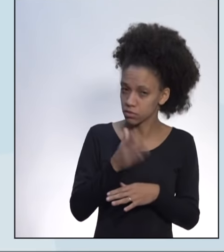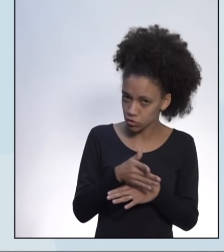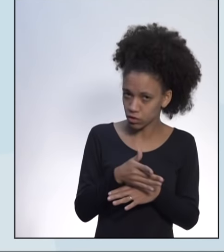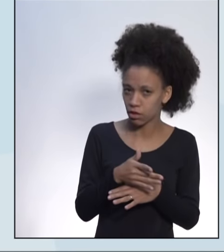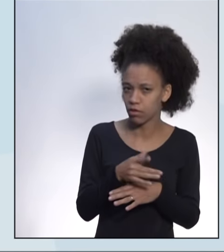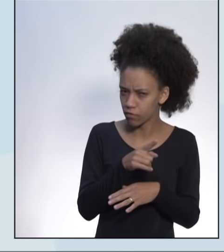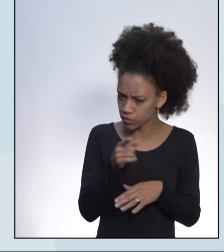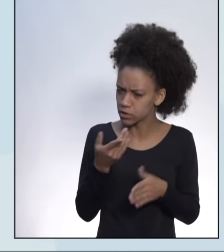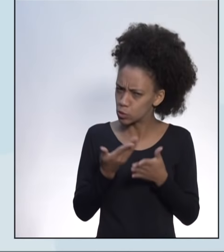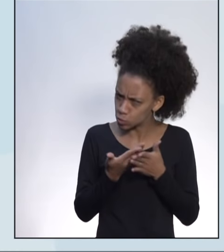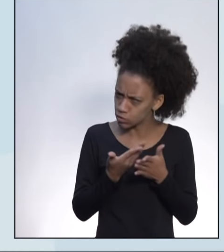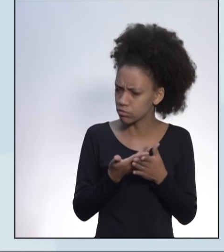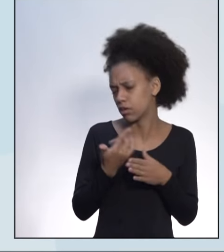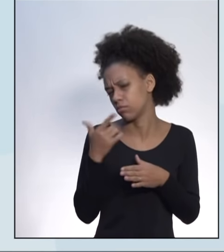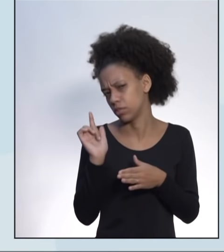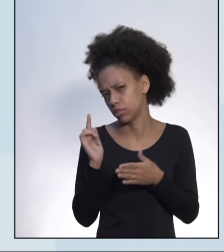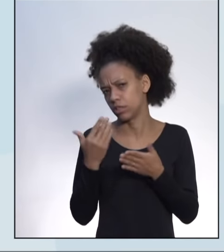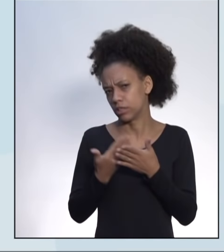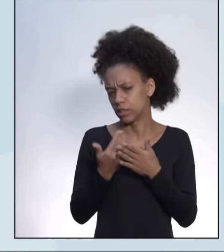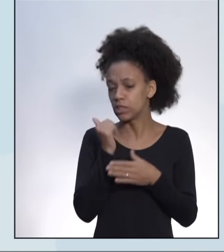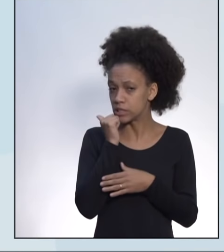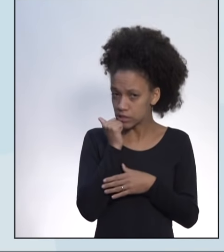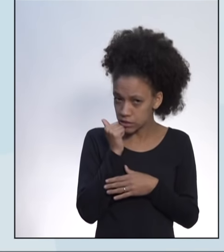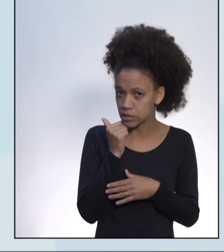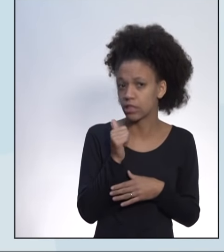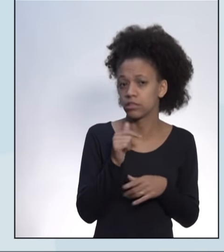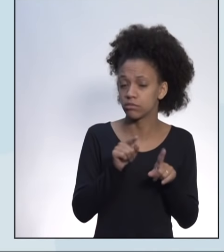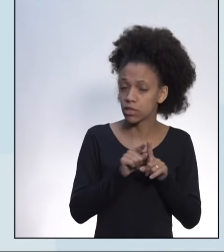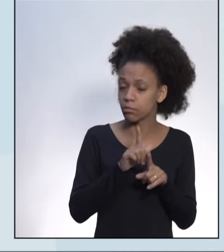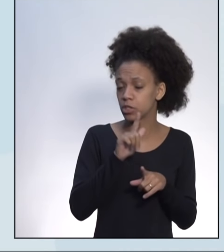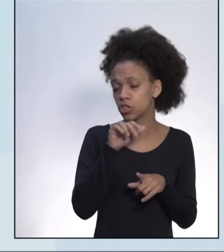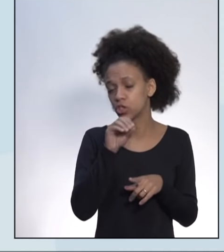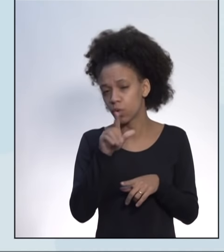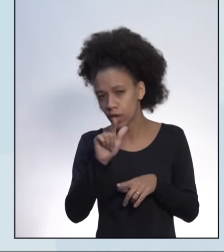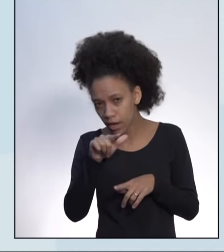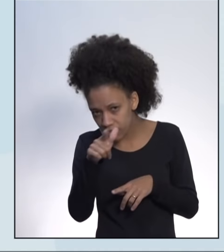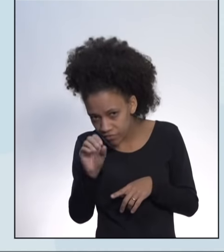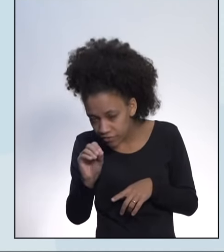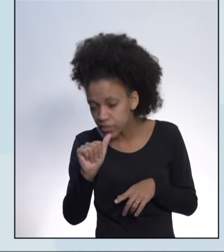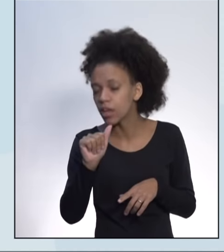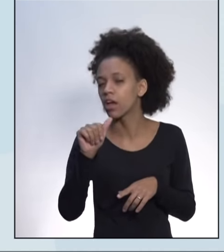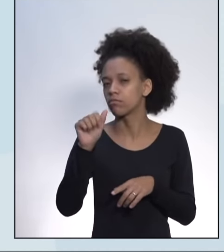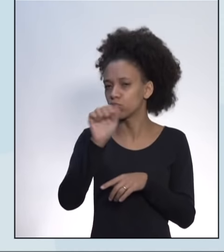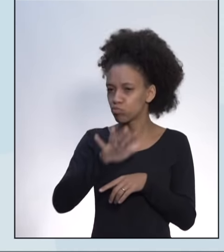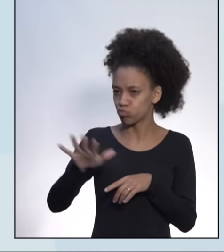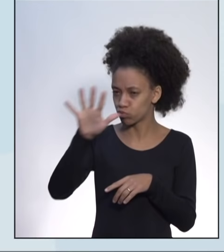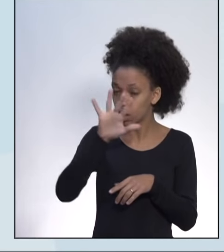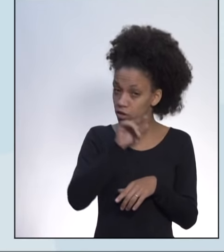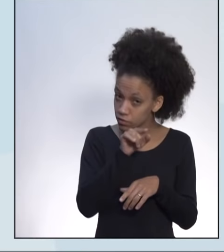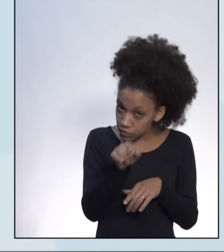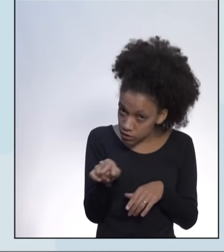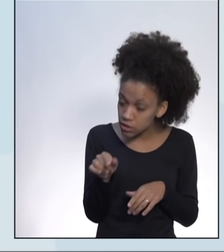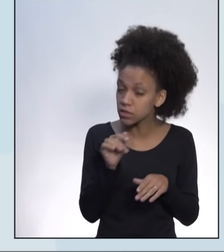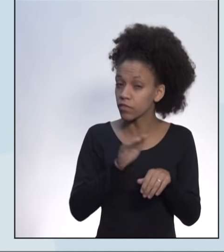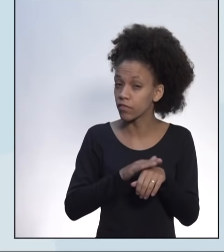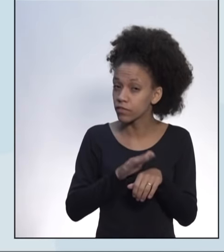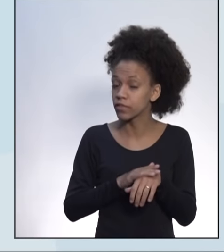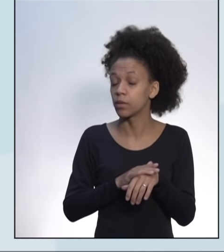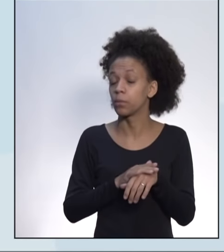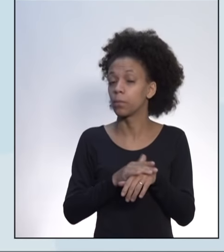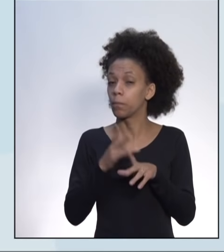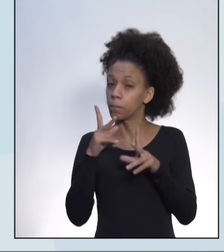vocês já estudaram sobre isso nas aulas de ciências e nas aulas de geografia o que nós estamos fazendo agora é